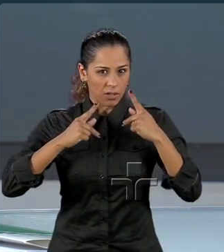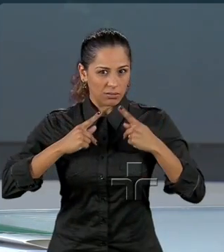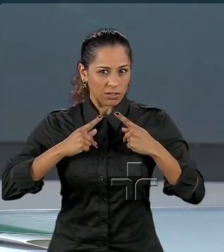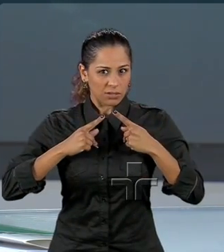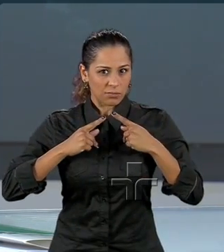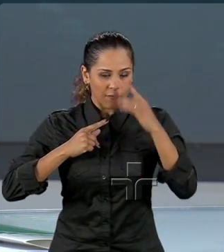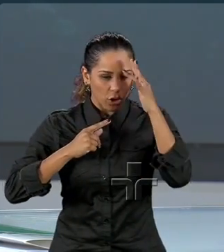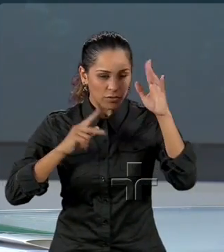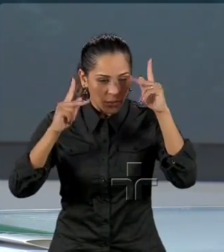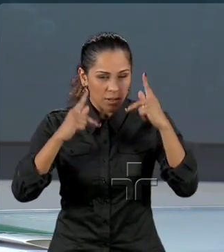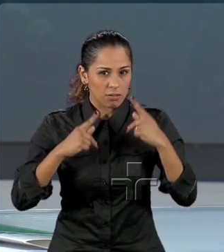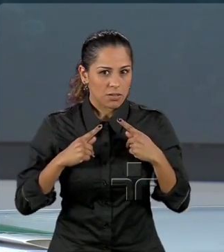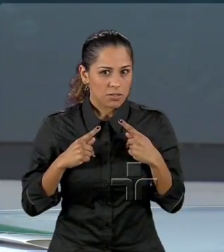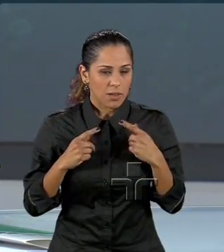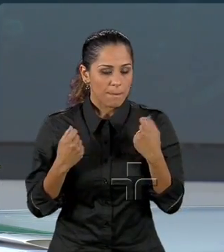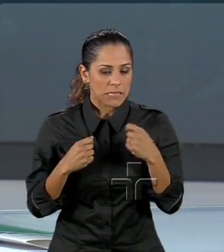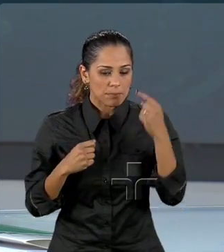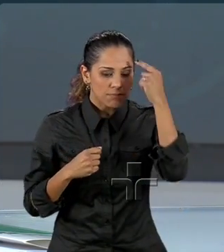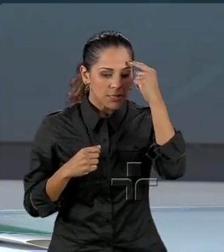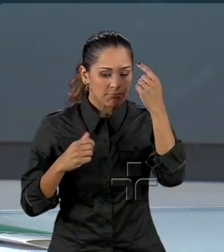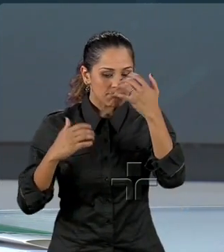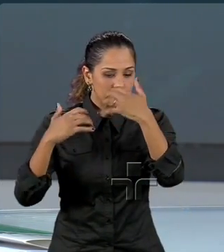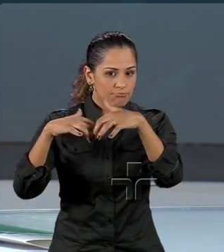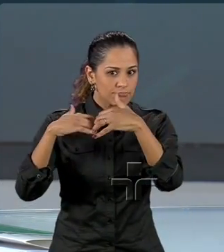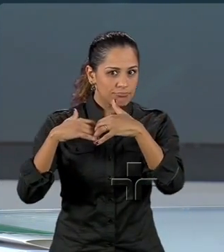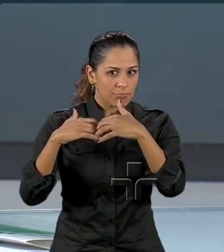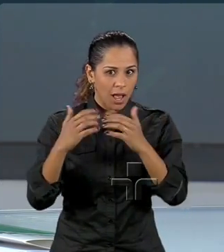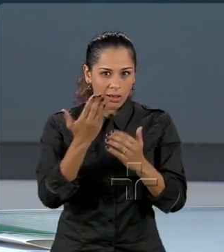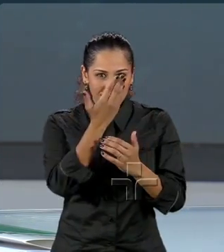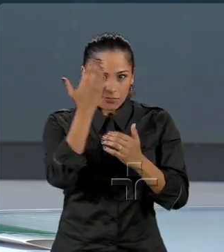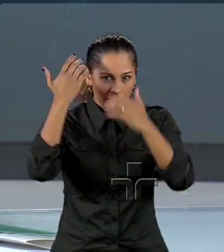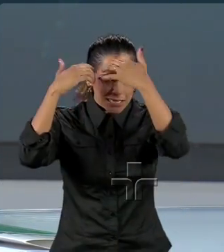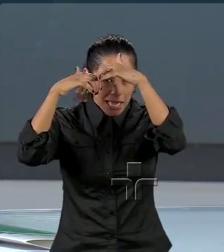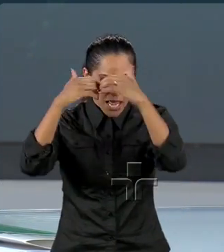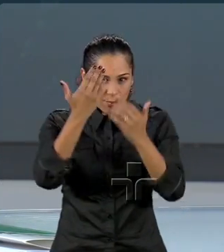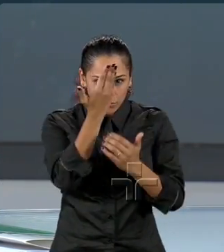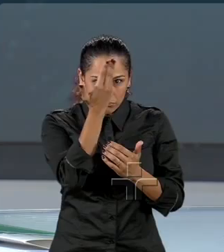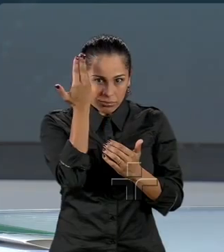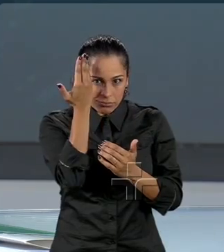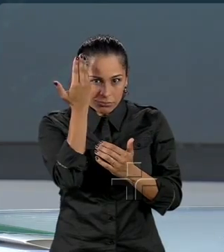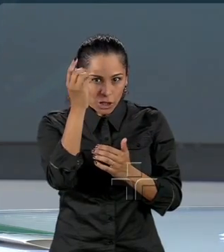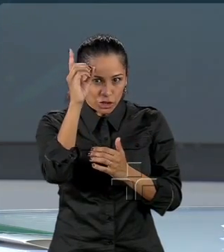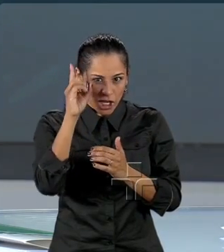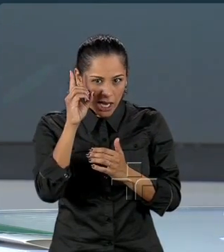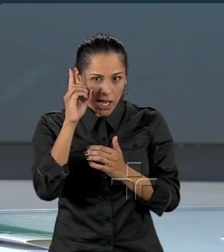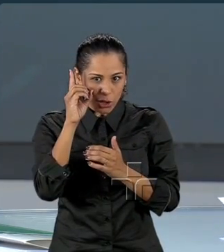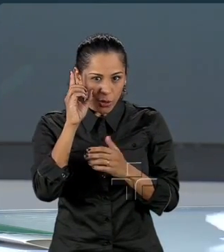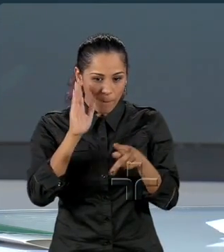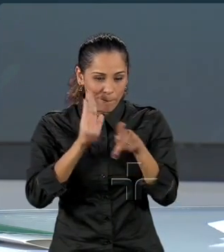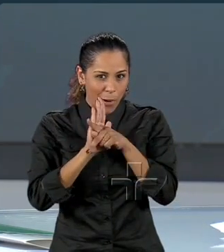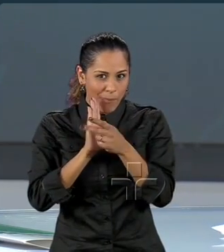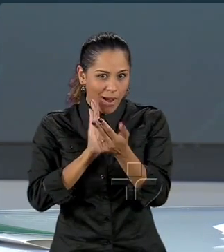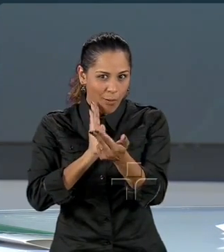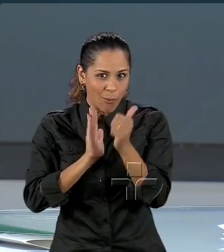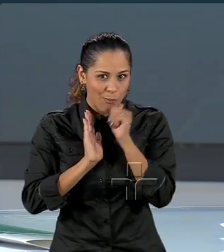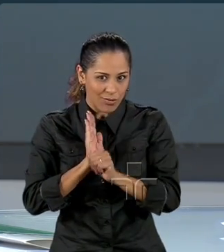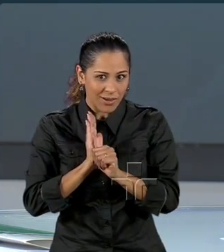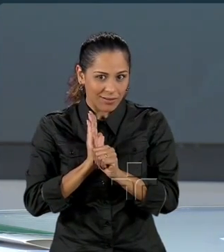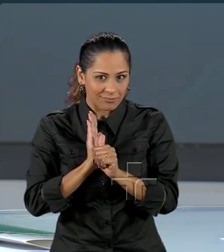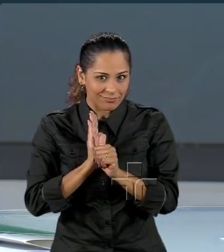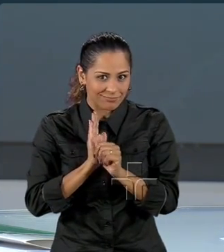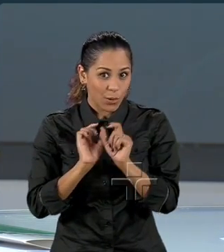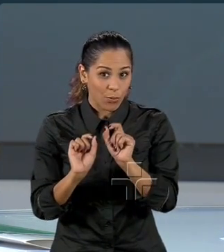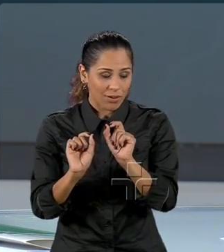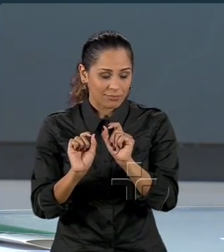lado direito do cérebro, do hemisfério direito, chamado de hemisfério feminino, ou do sentimento.